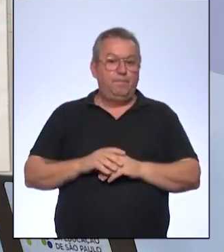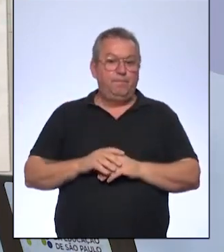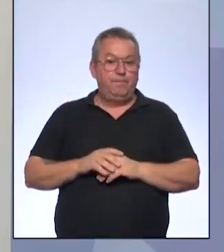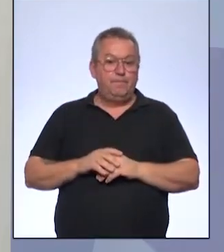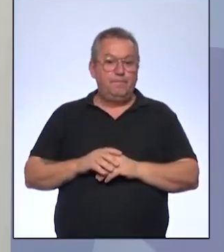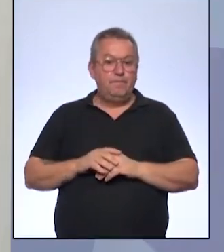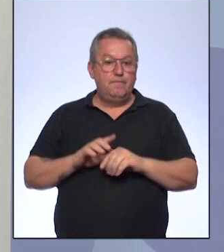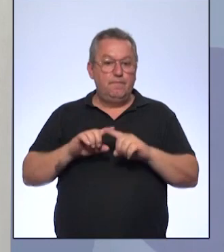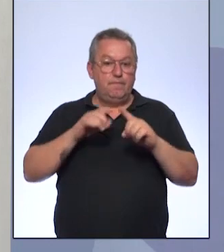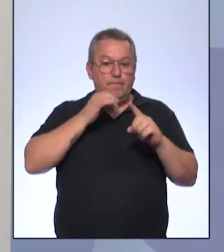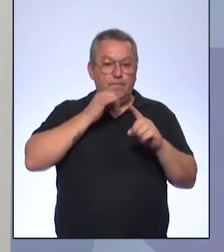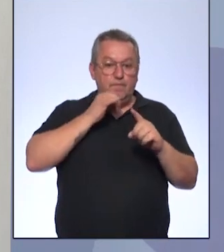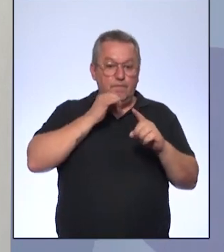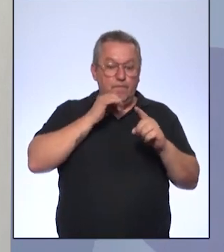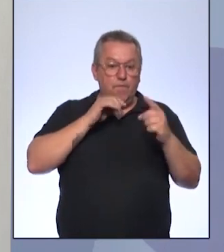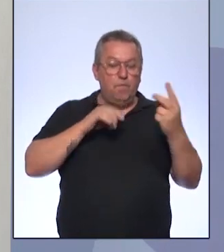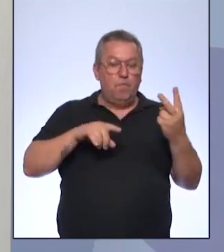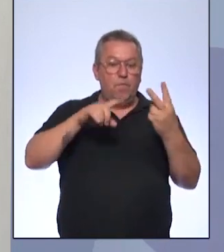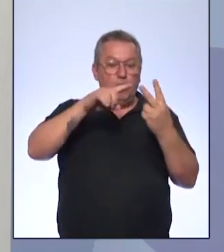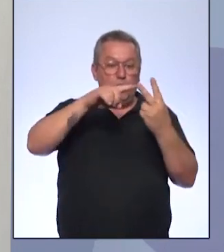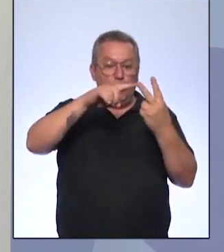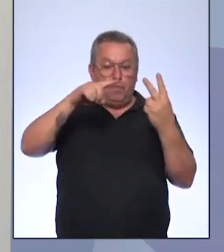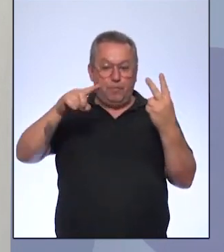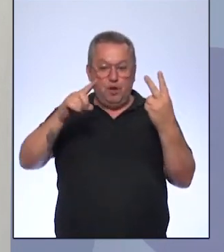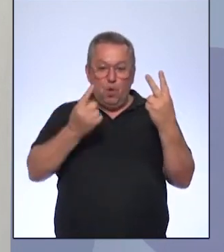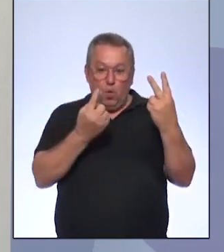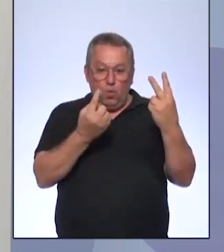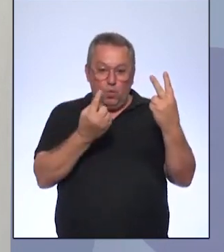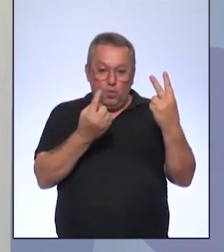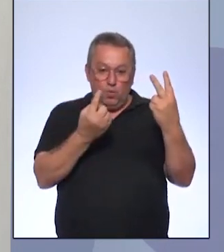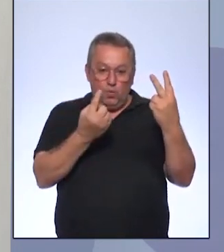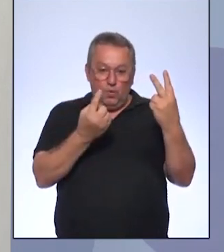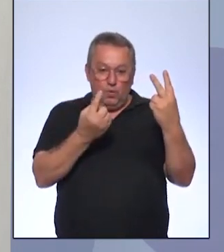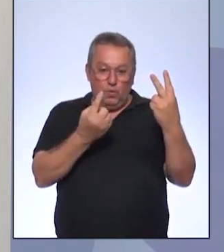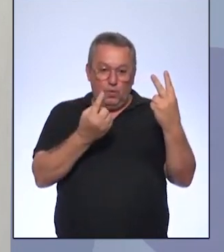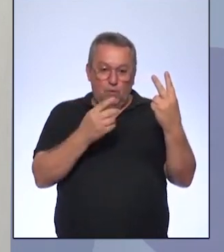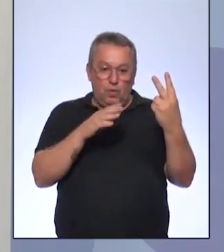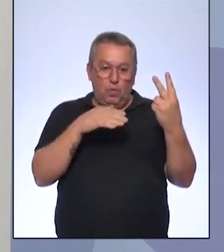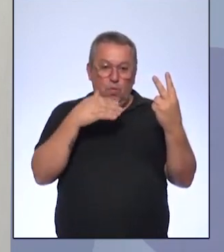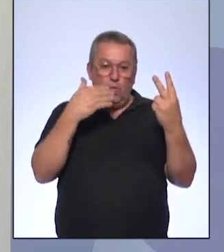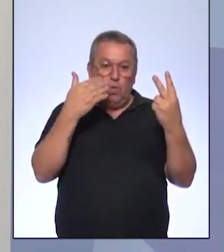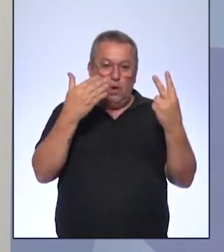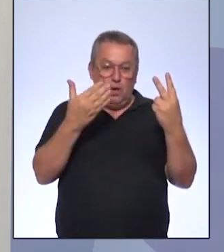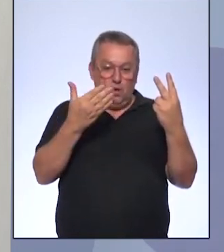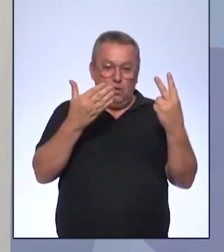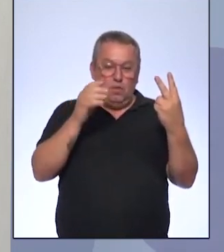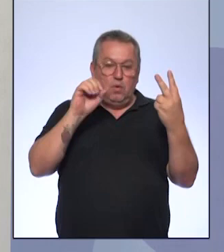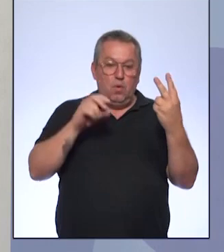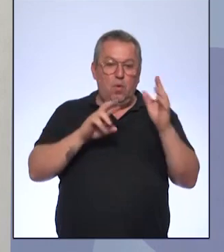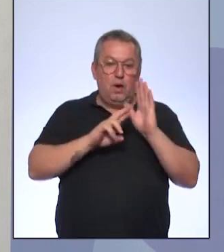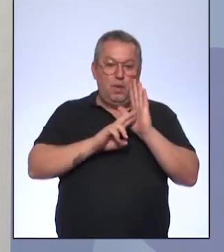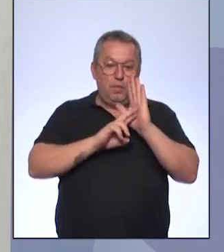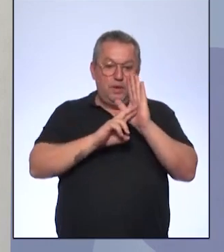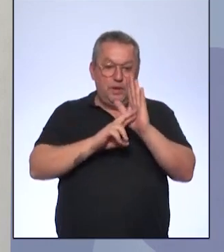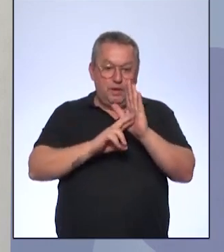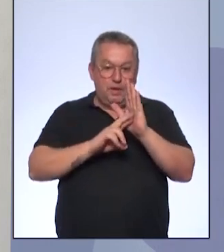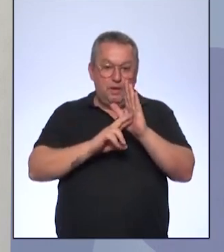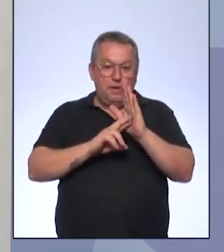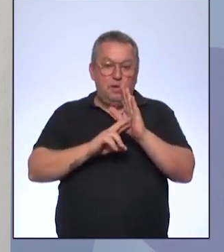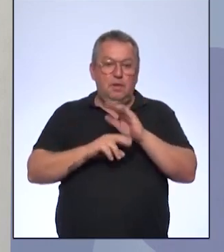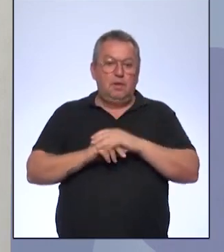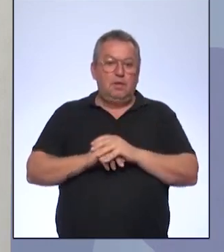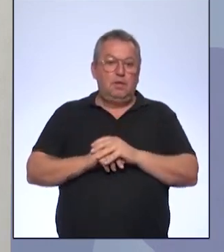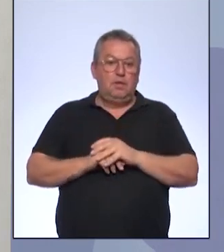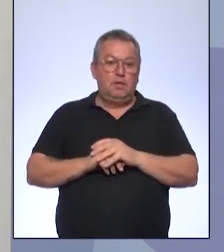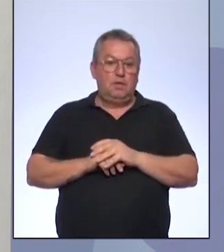O valor aqui do expoente do meu radicando, quando eu vou escrever ou representar na forma de